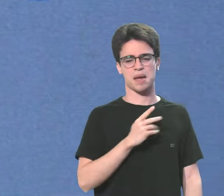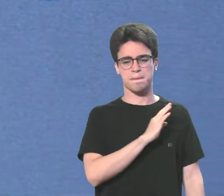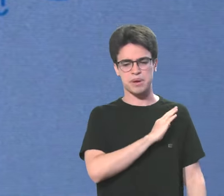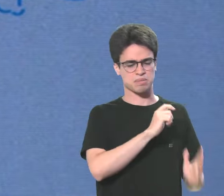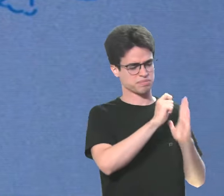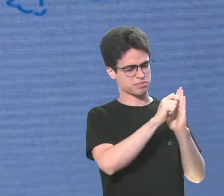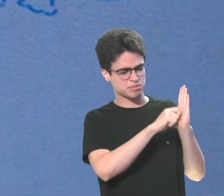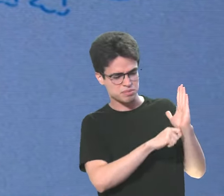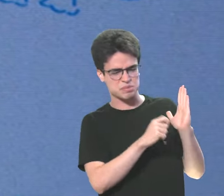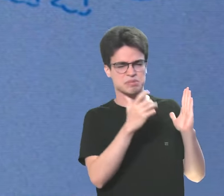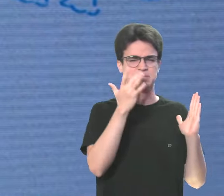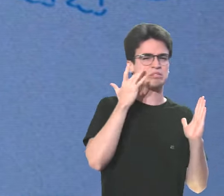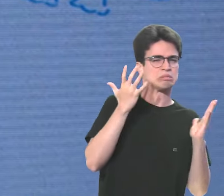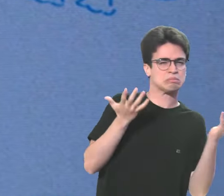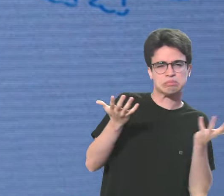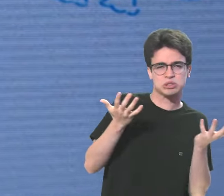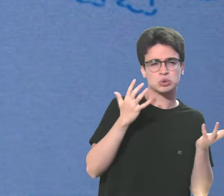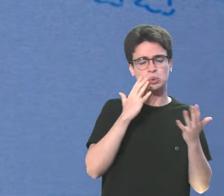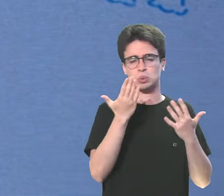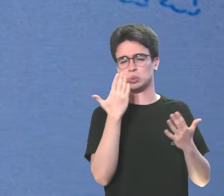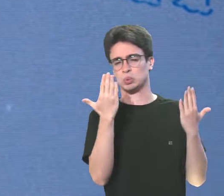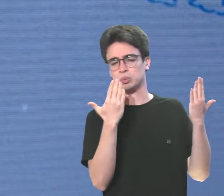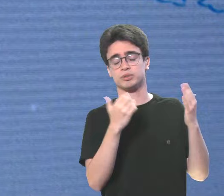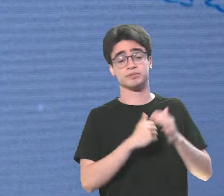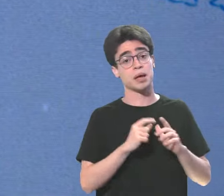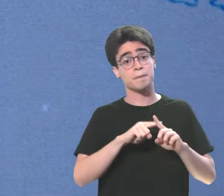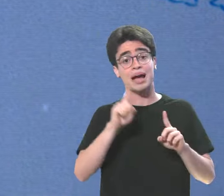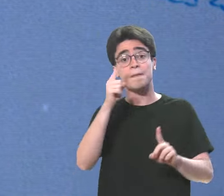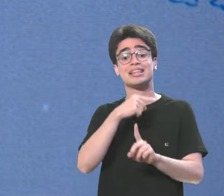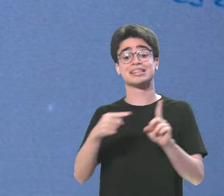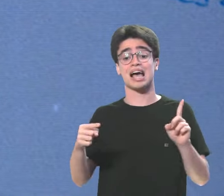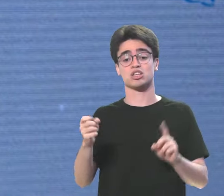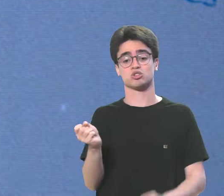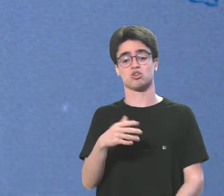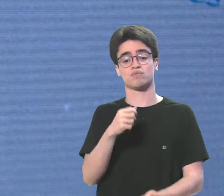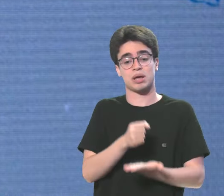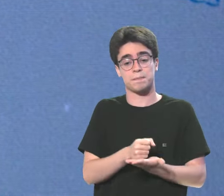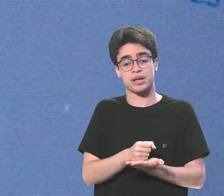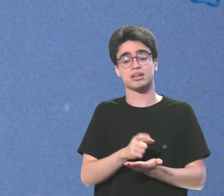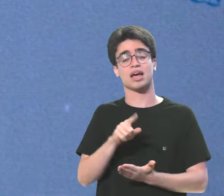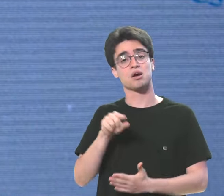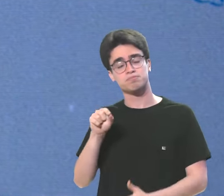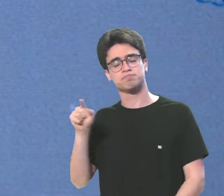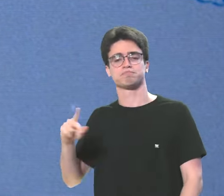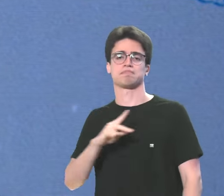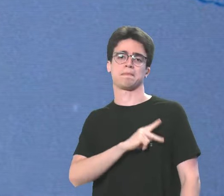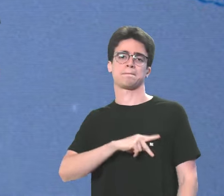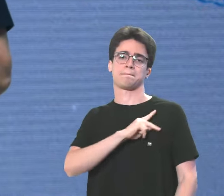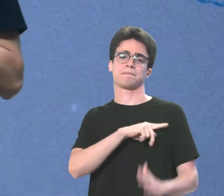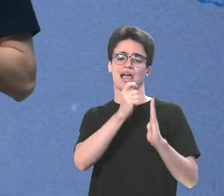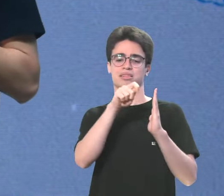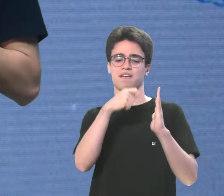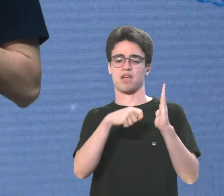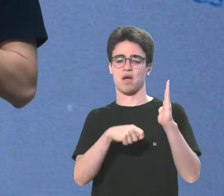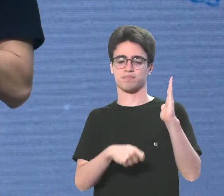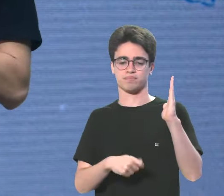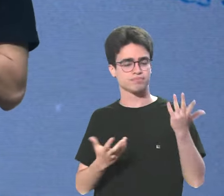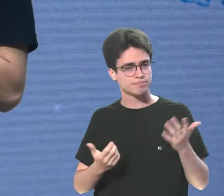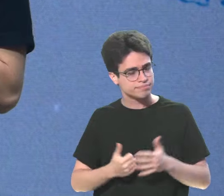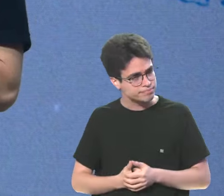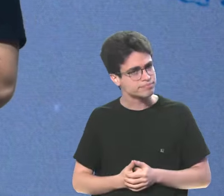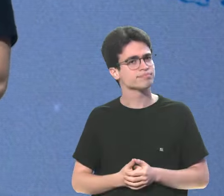ninguém bate martelo então metade do Novo Testamento foi escrito por esse cara e a